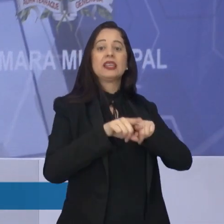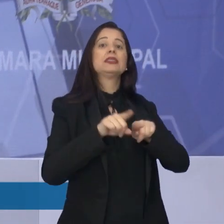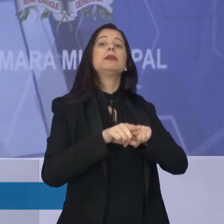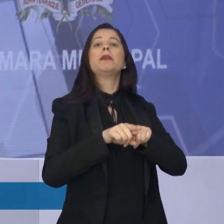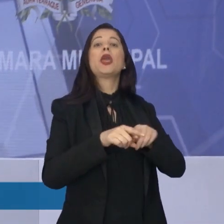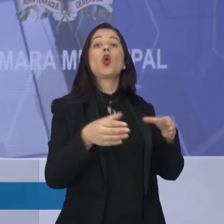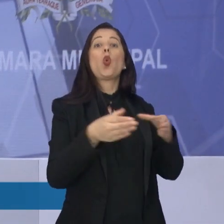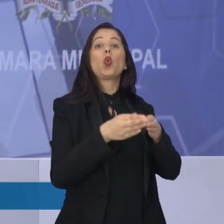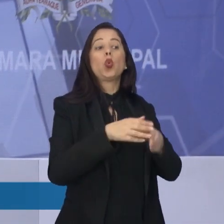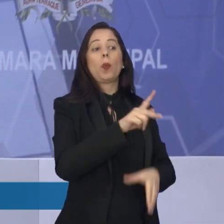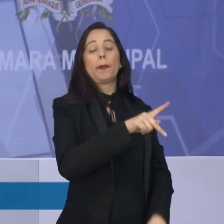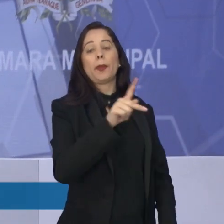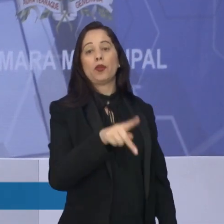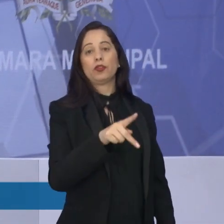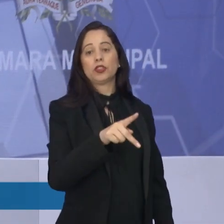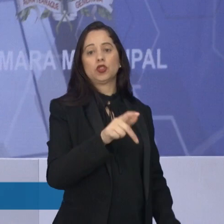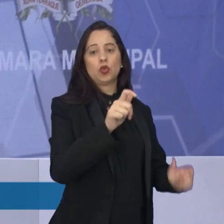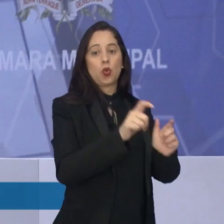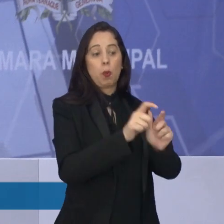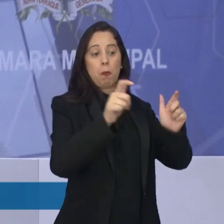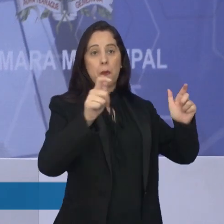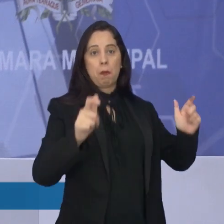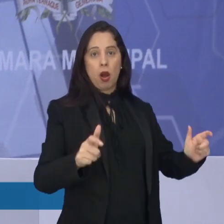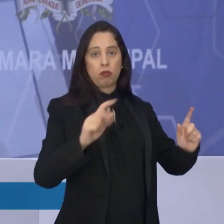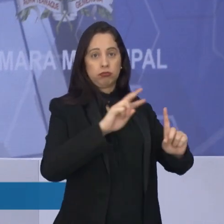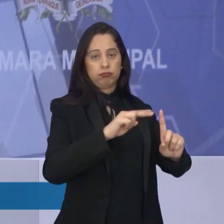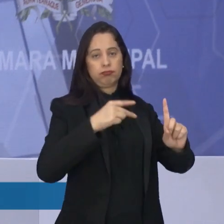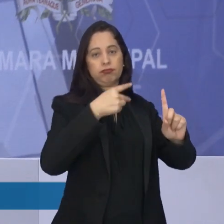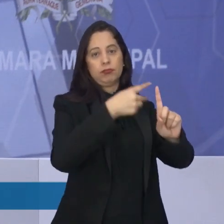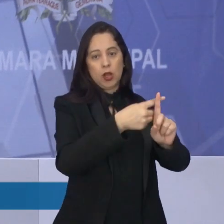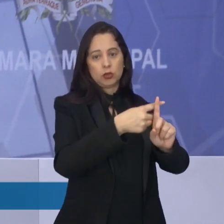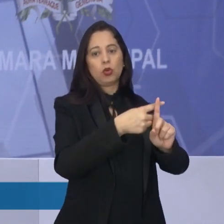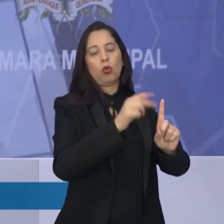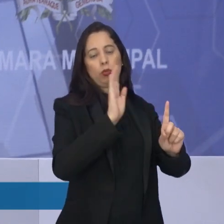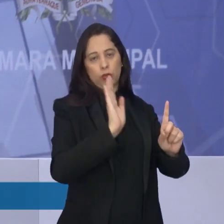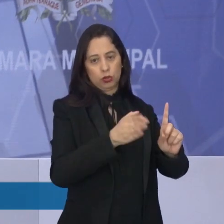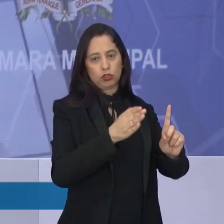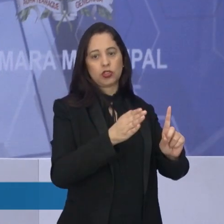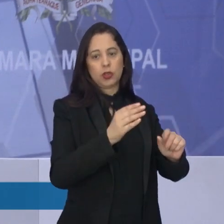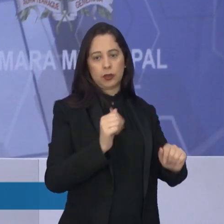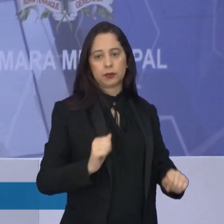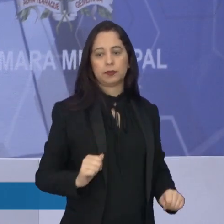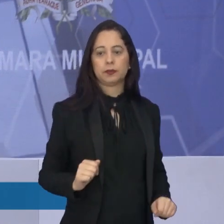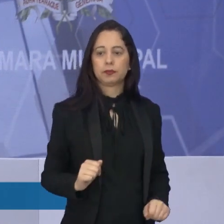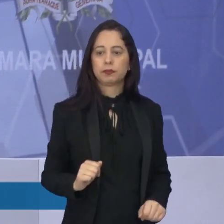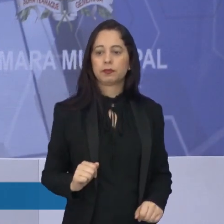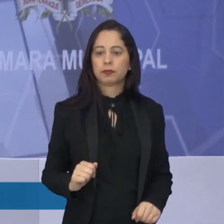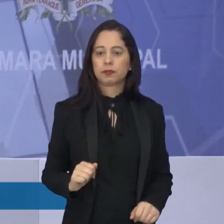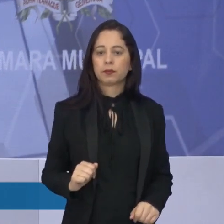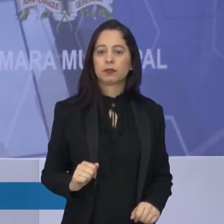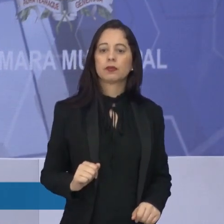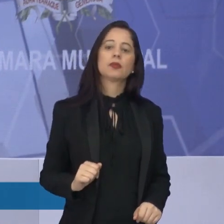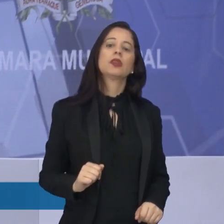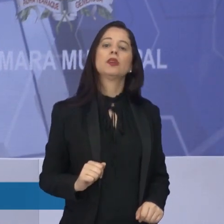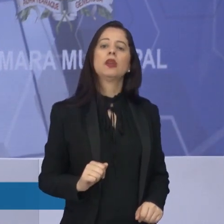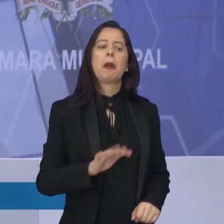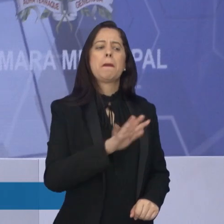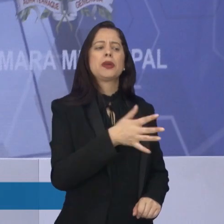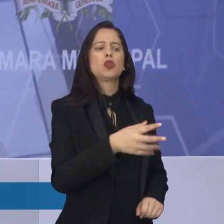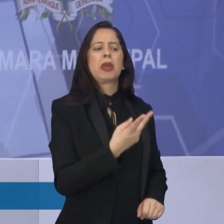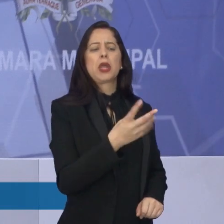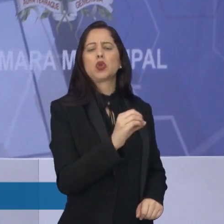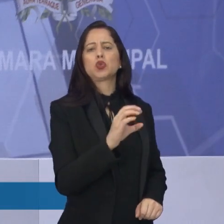ITA, hoje, é maior do que o dobro do que aquele que existia quando eu fui aluno. Hoje, são mais de